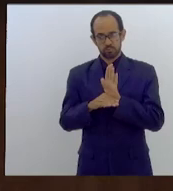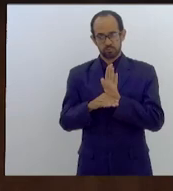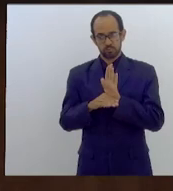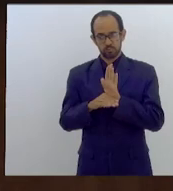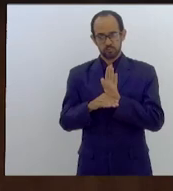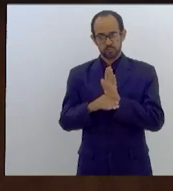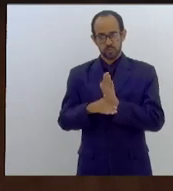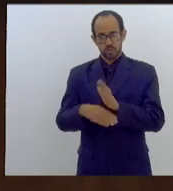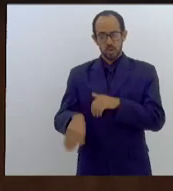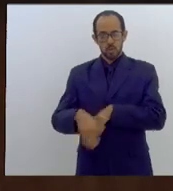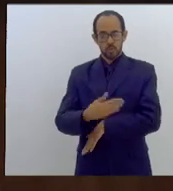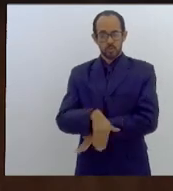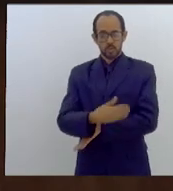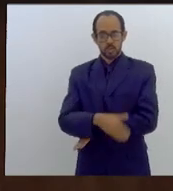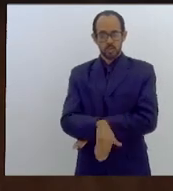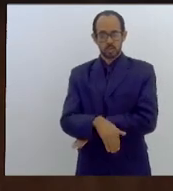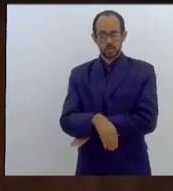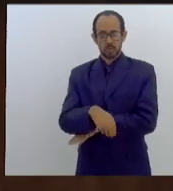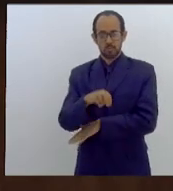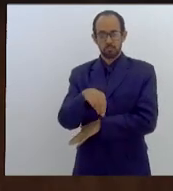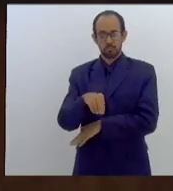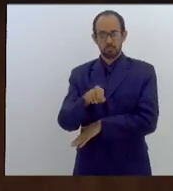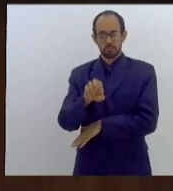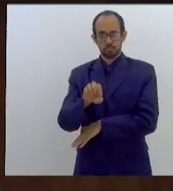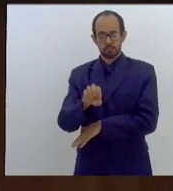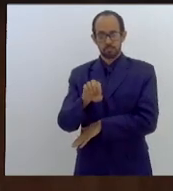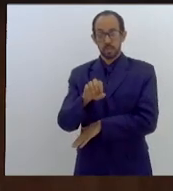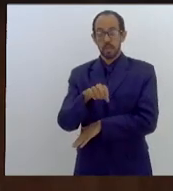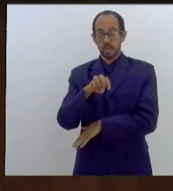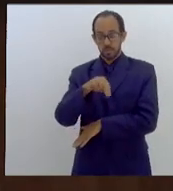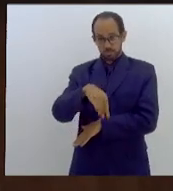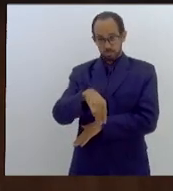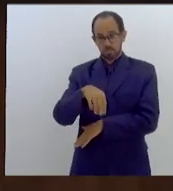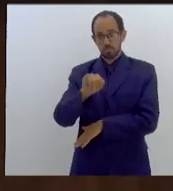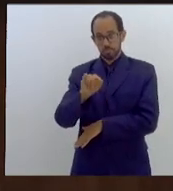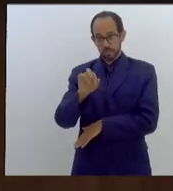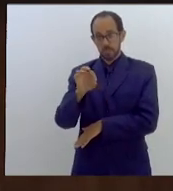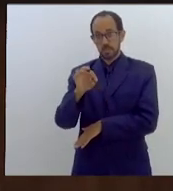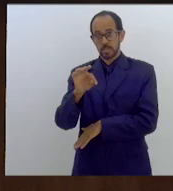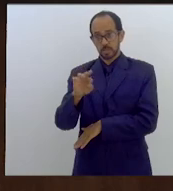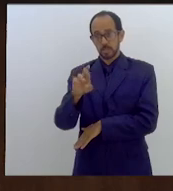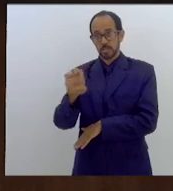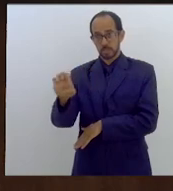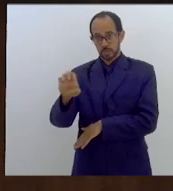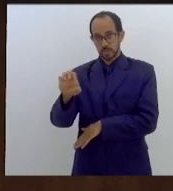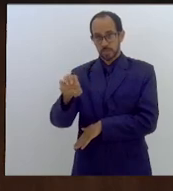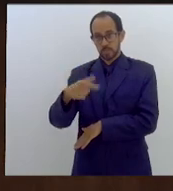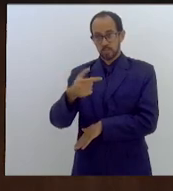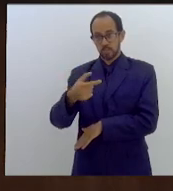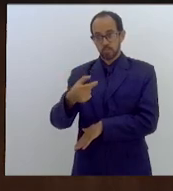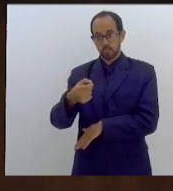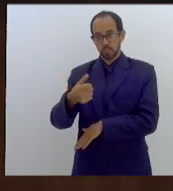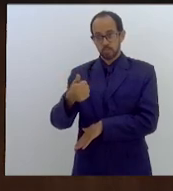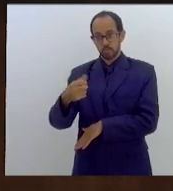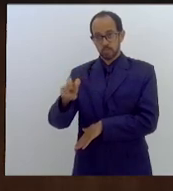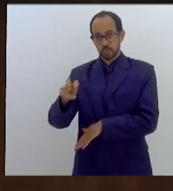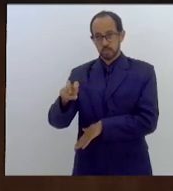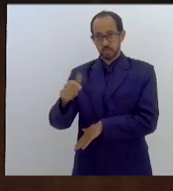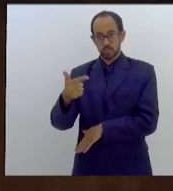da Avenida Bartolomeu Mitre 915, um terreno com 1,5 hectare, não tem uso do